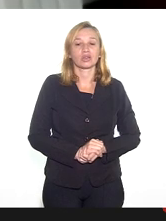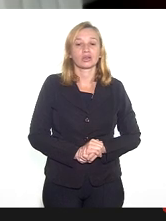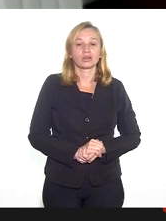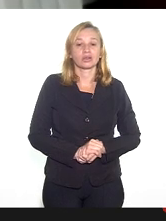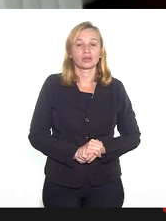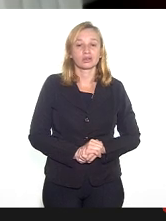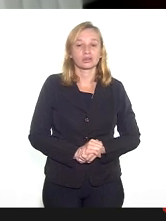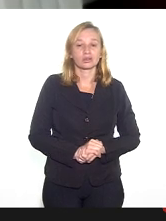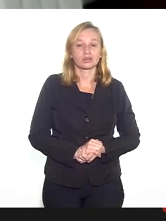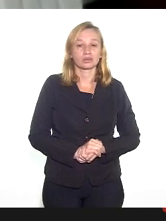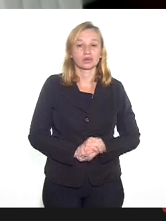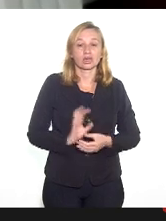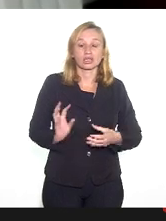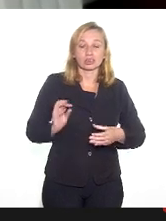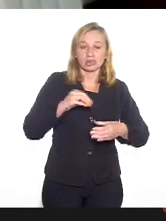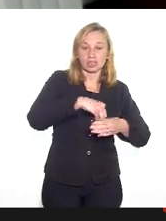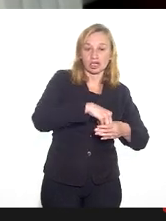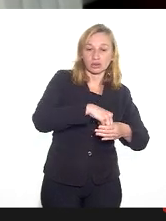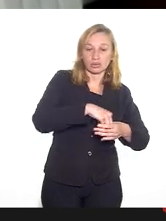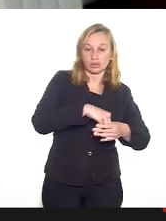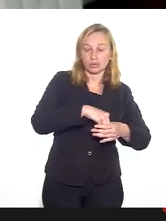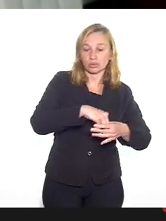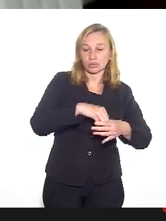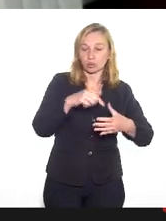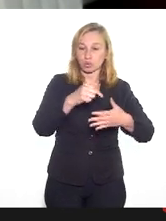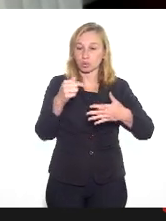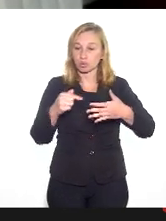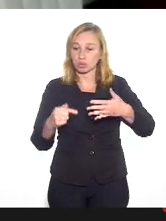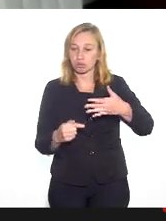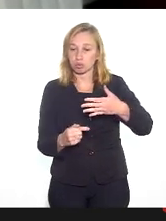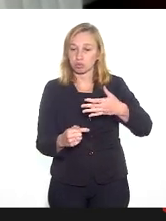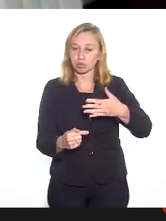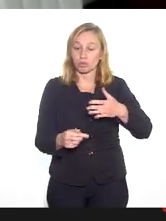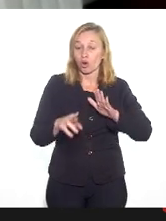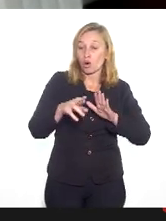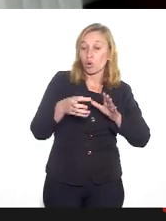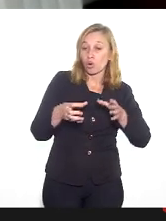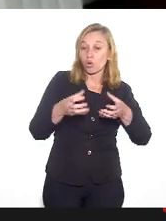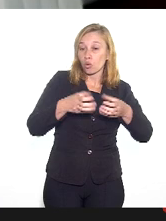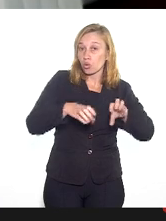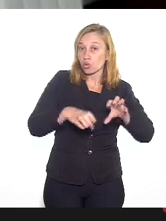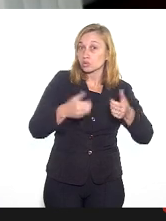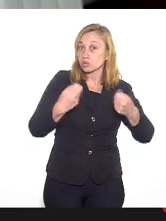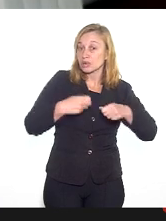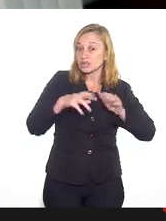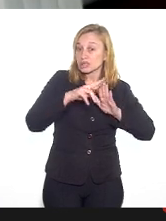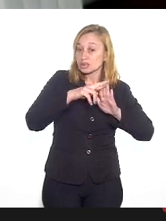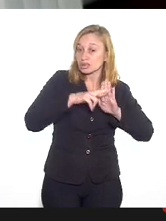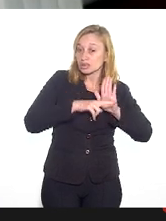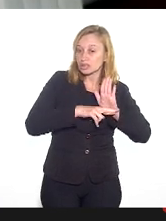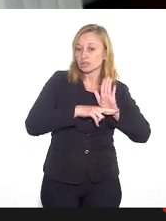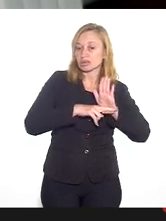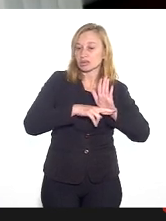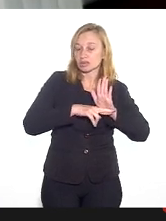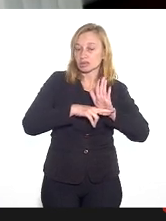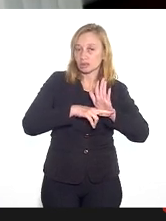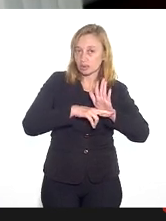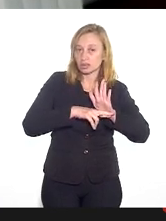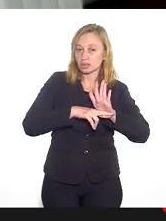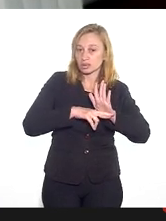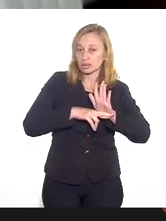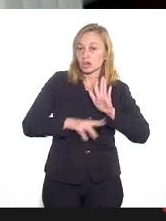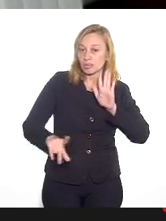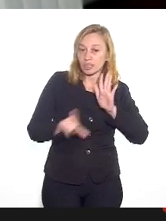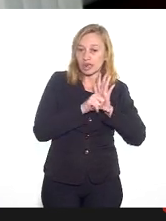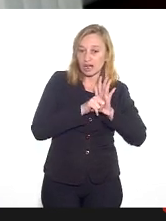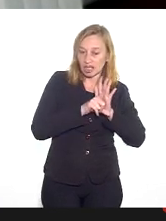estando eles enquadrados nos parâmetros do parecer, ou seja, o concurso precisa ter sido alcançado pela lei